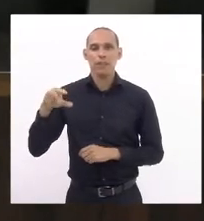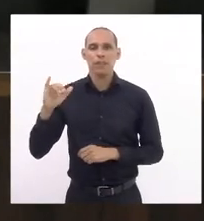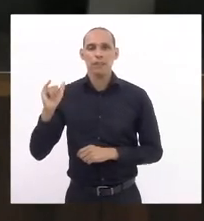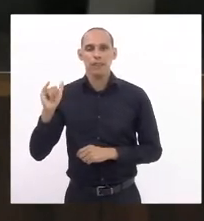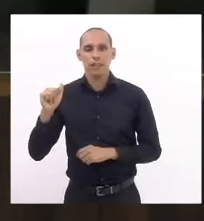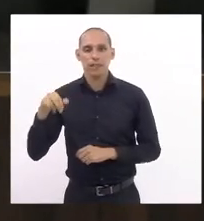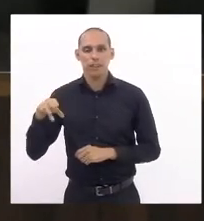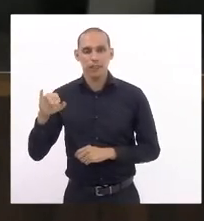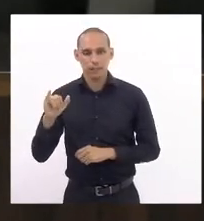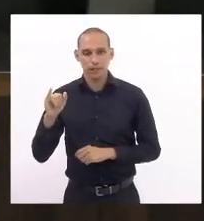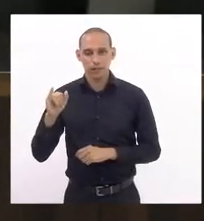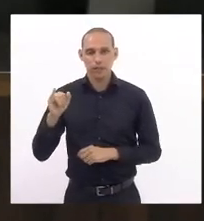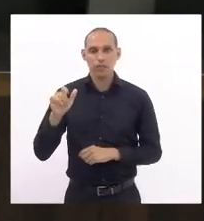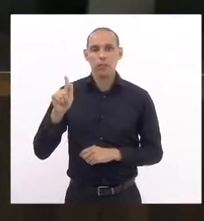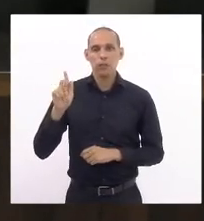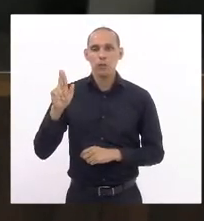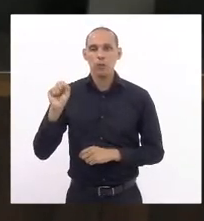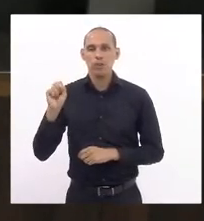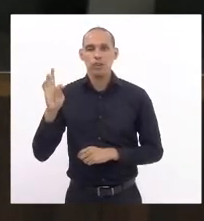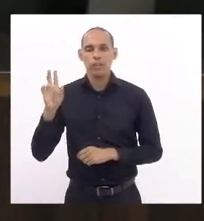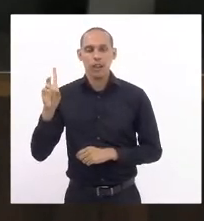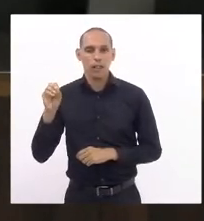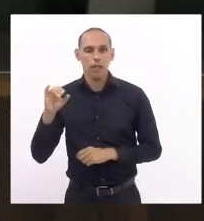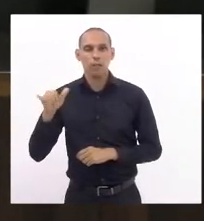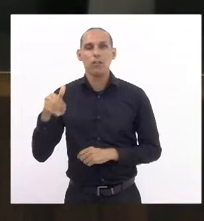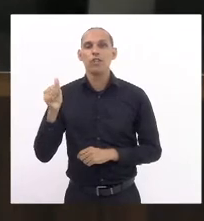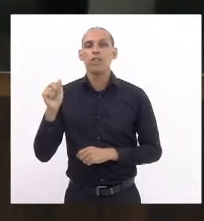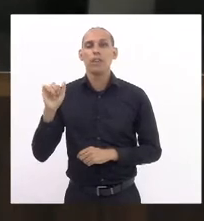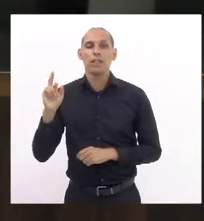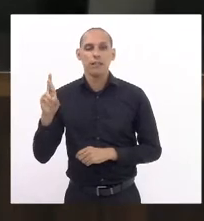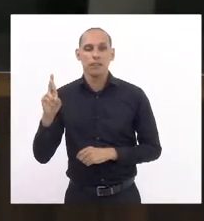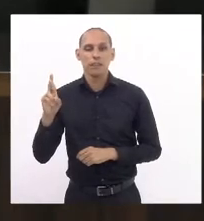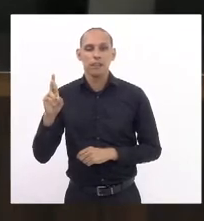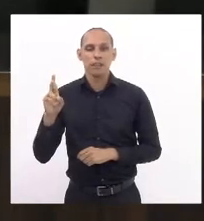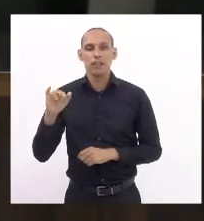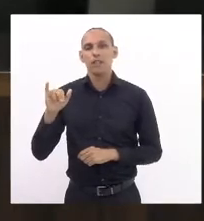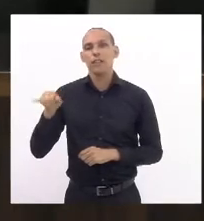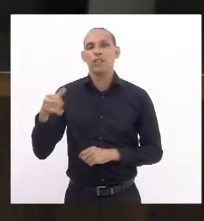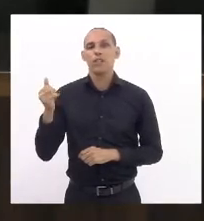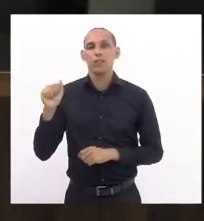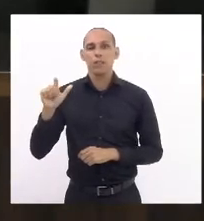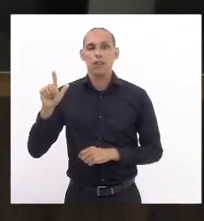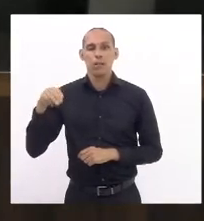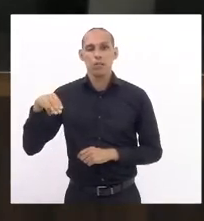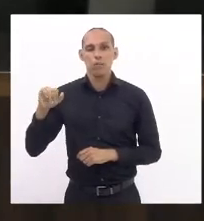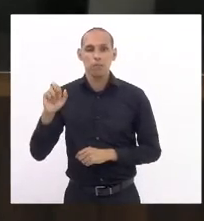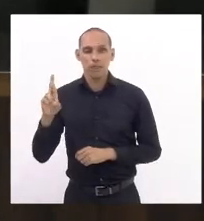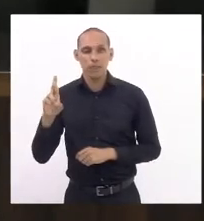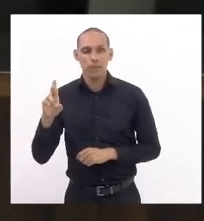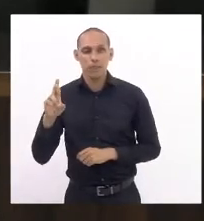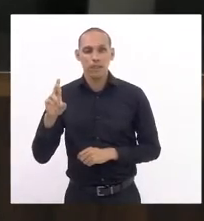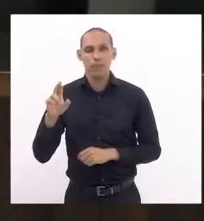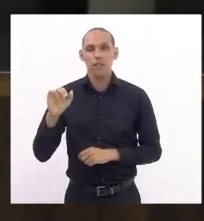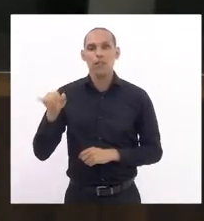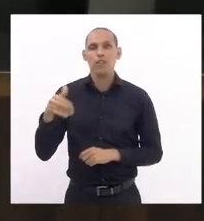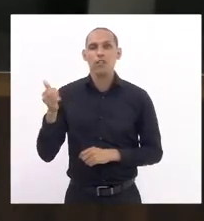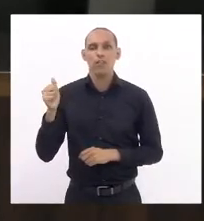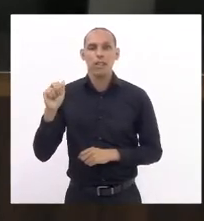deputado Gustavo Schmidt, deputado Jair Bittencourt, deputado Jalmir Júnior, deputado